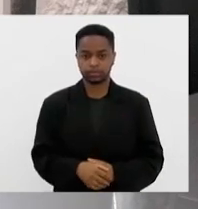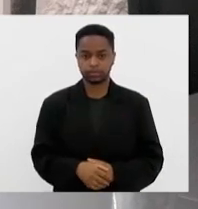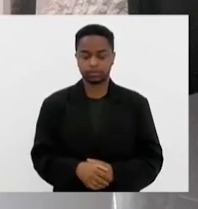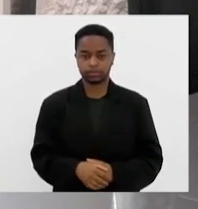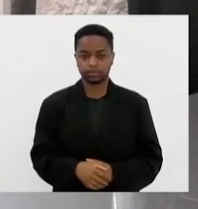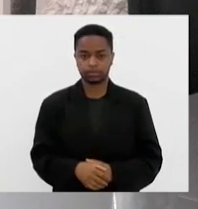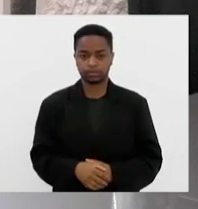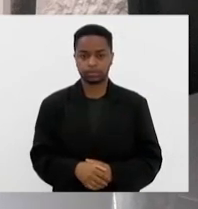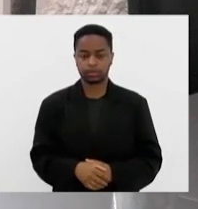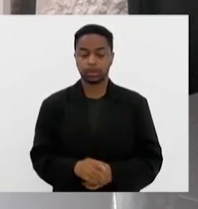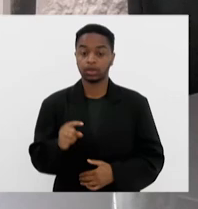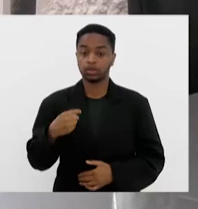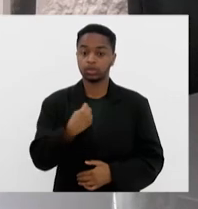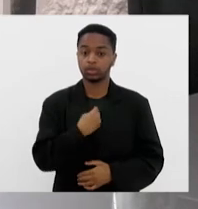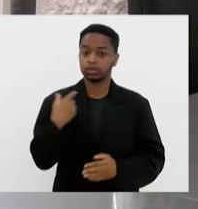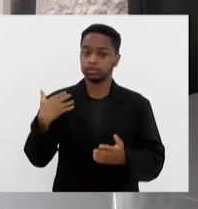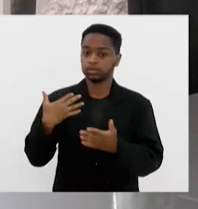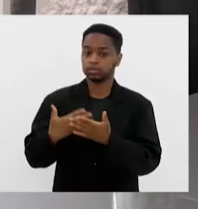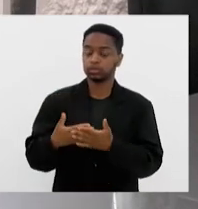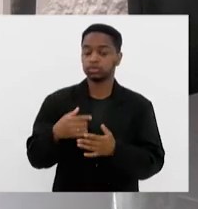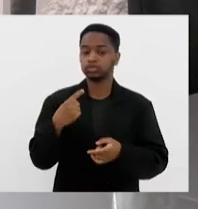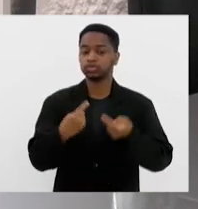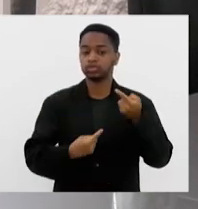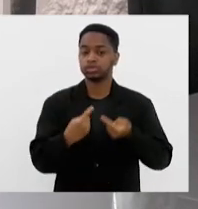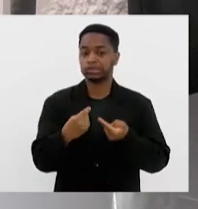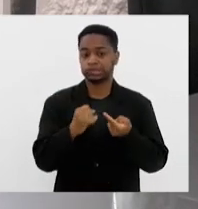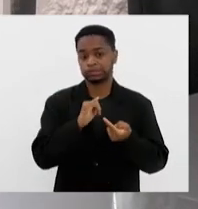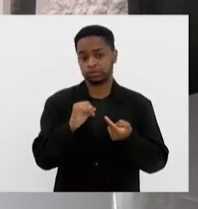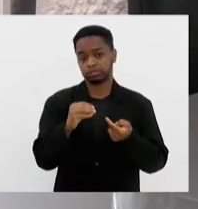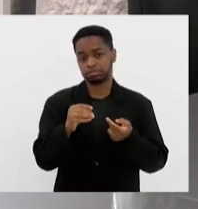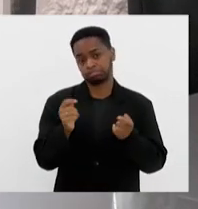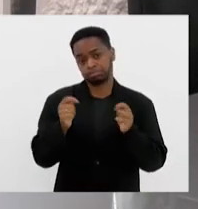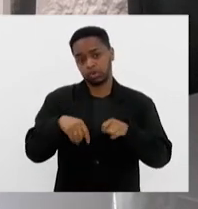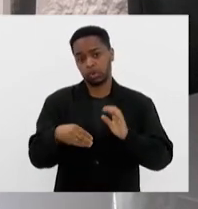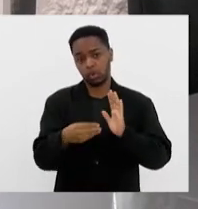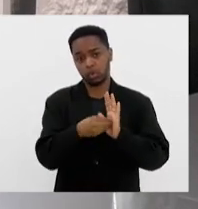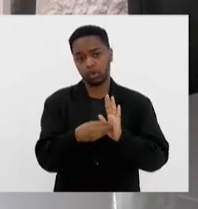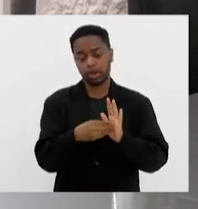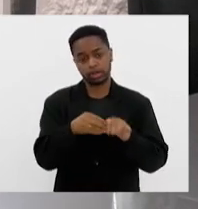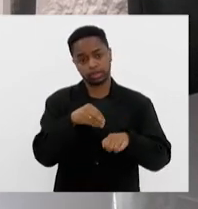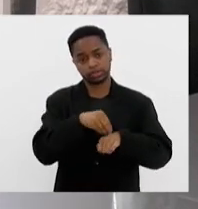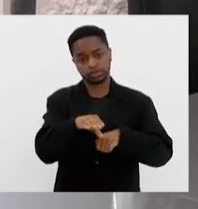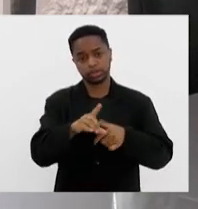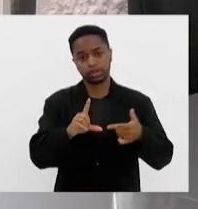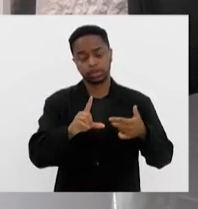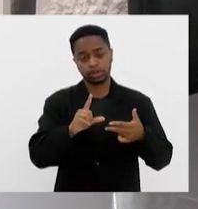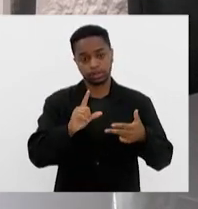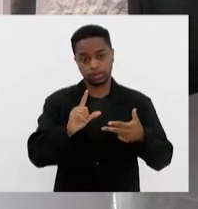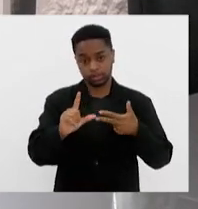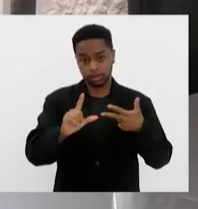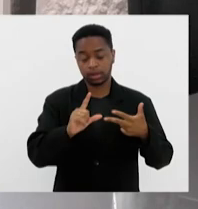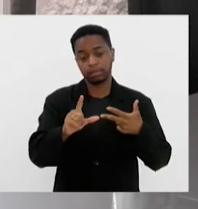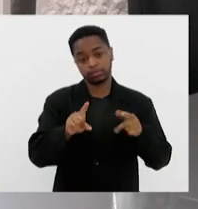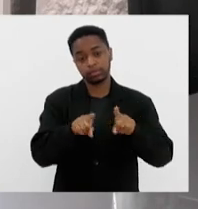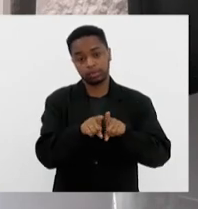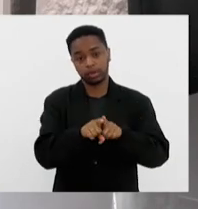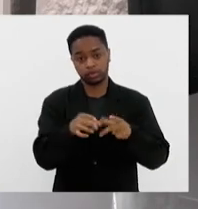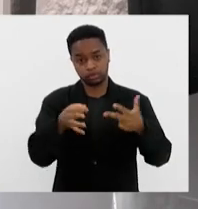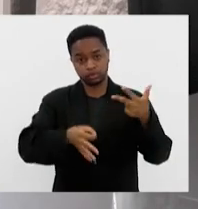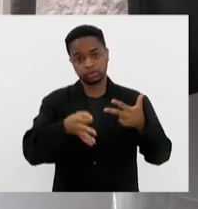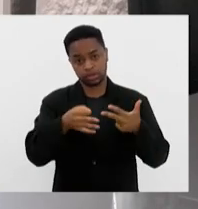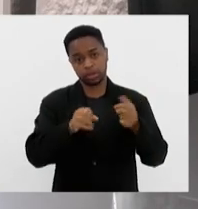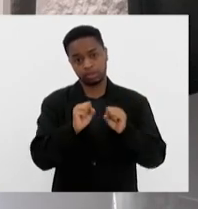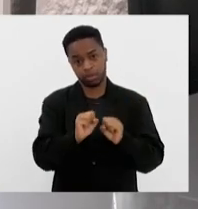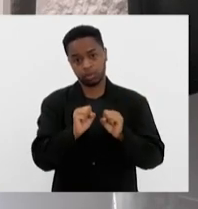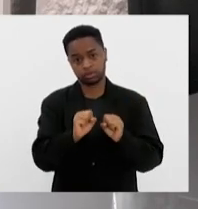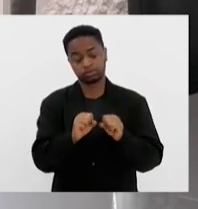discutido, se é a hipótese da indicação. A gente pode fazer indicação para não só para o Poder Executivo, mas para o Poder Judiciário também.